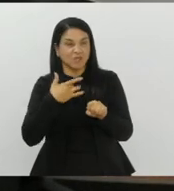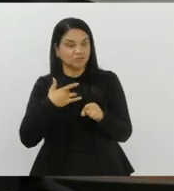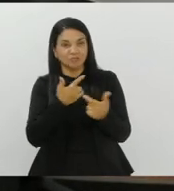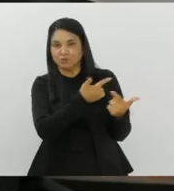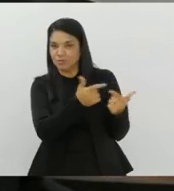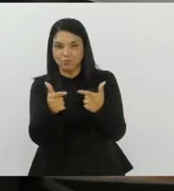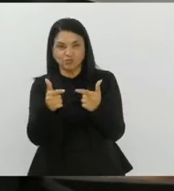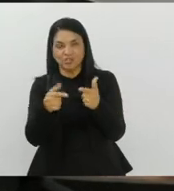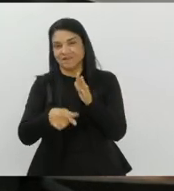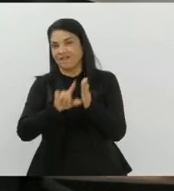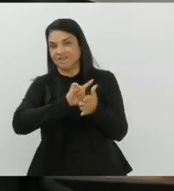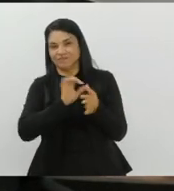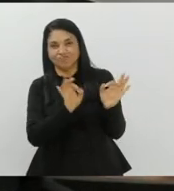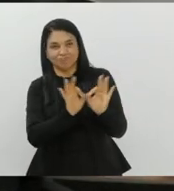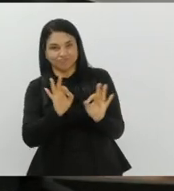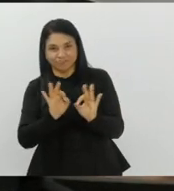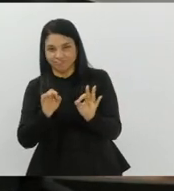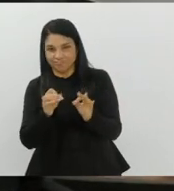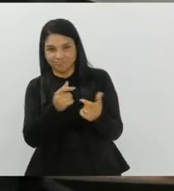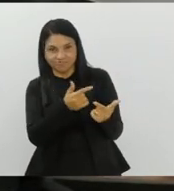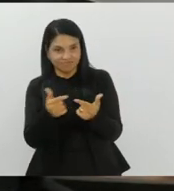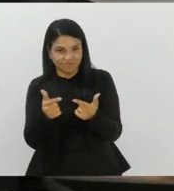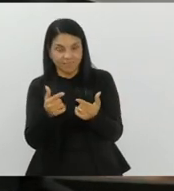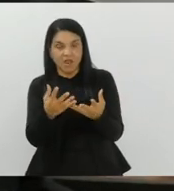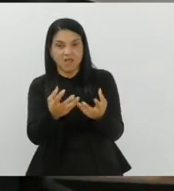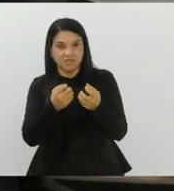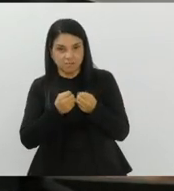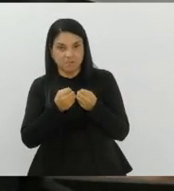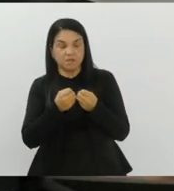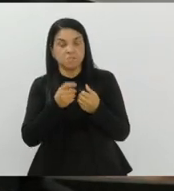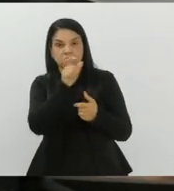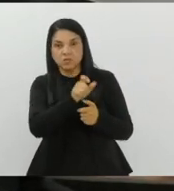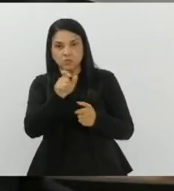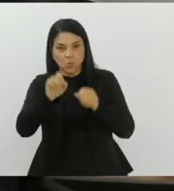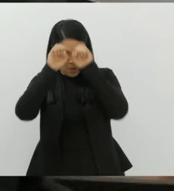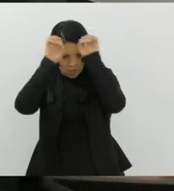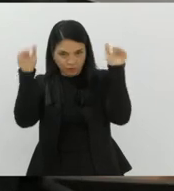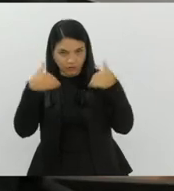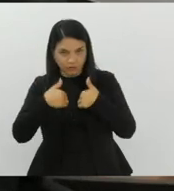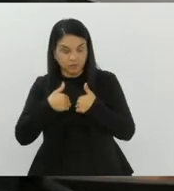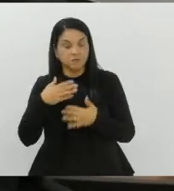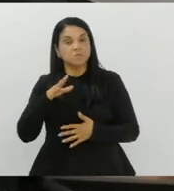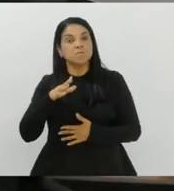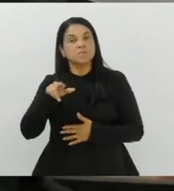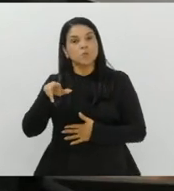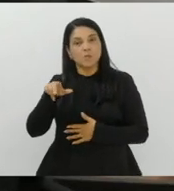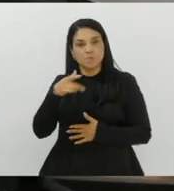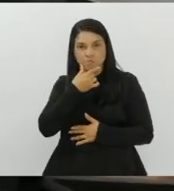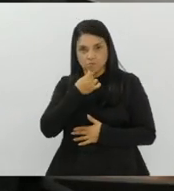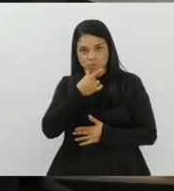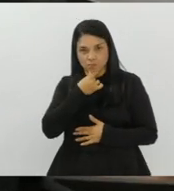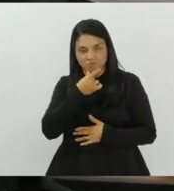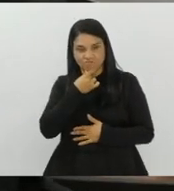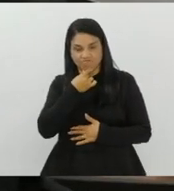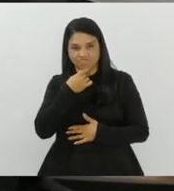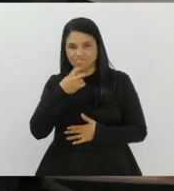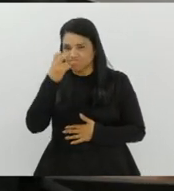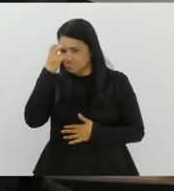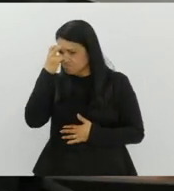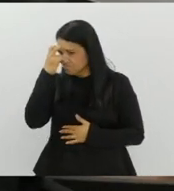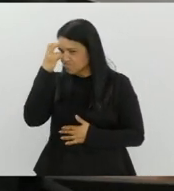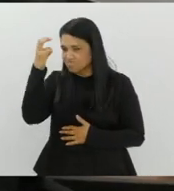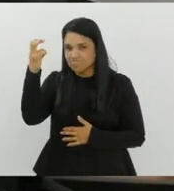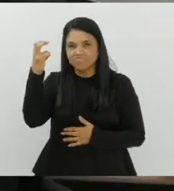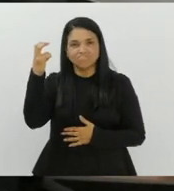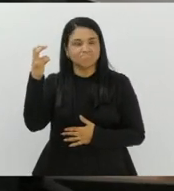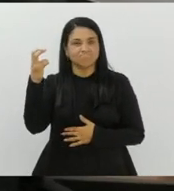isto. E o fato é que meu irmão, que era uma pessoa genial, genial em